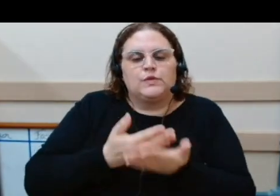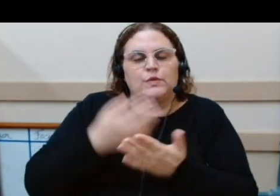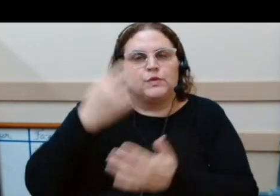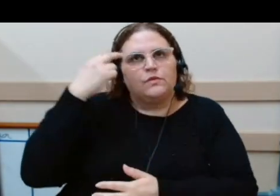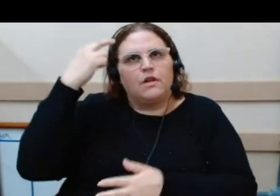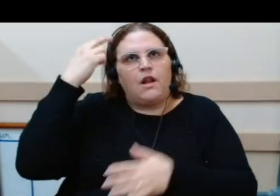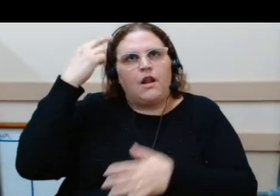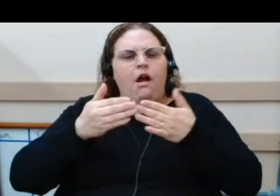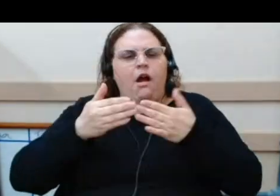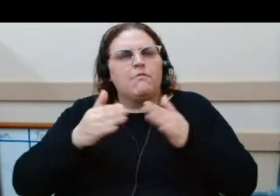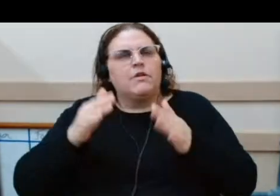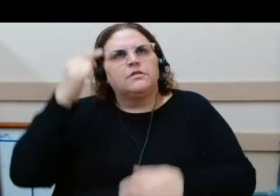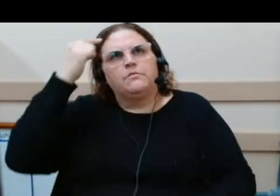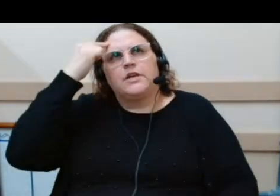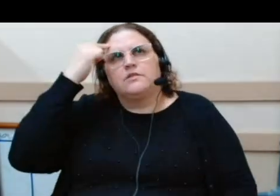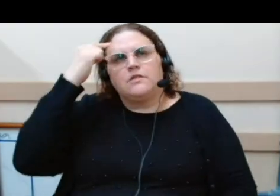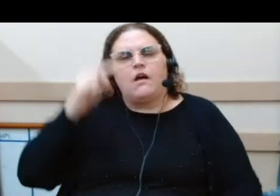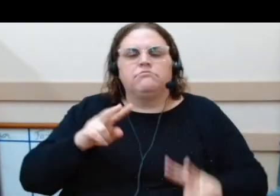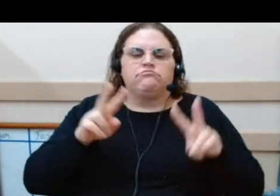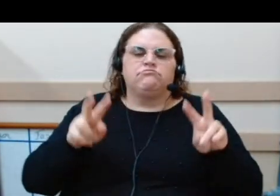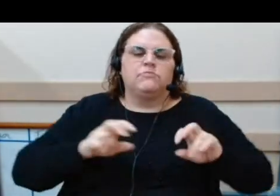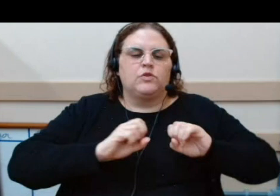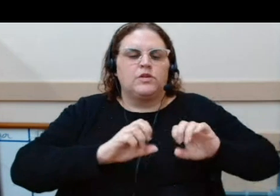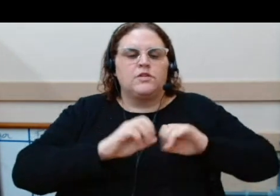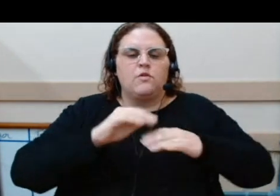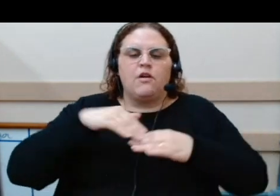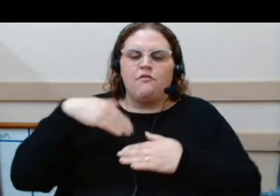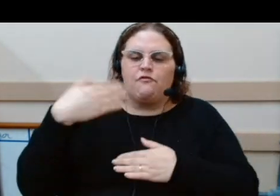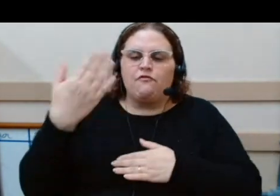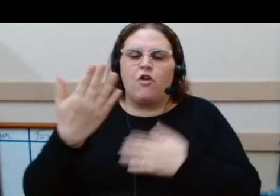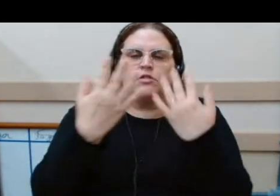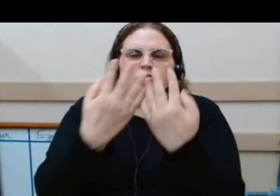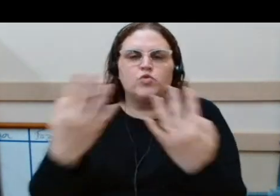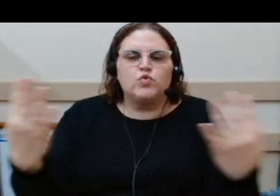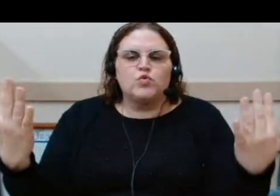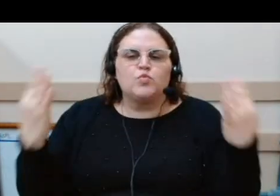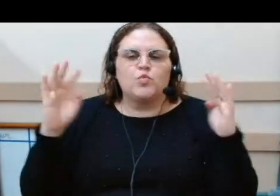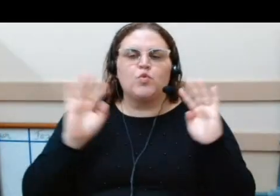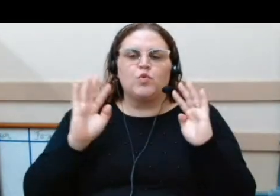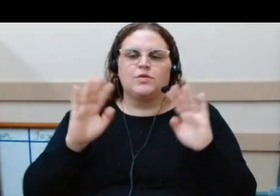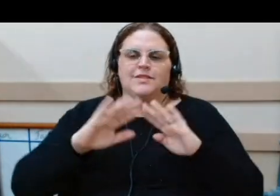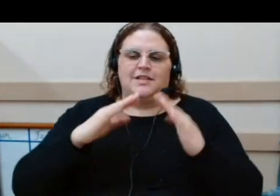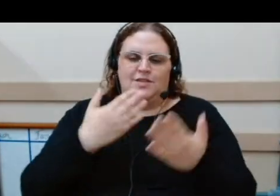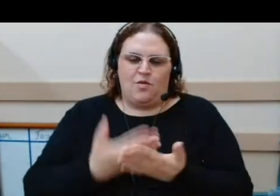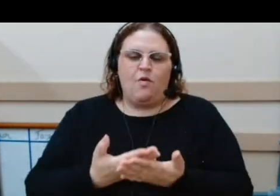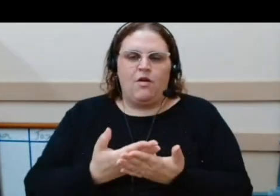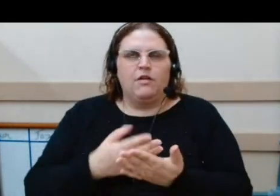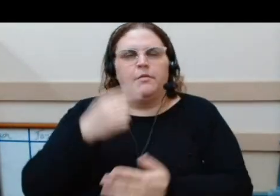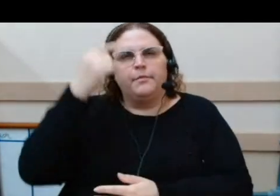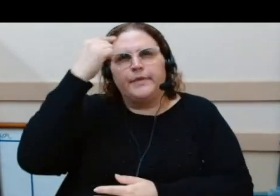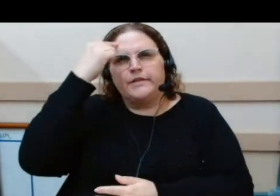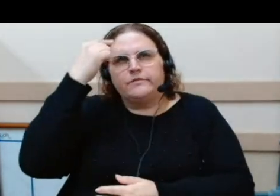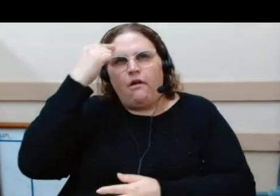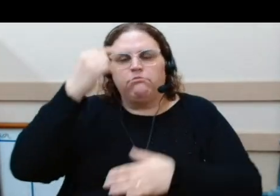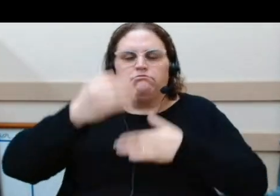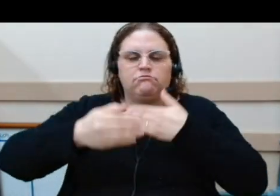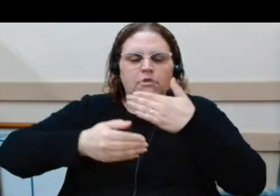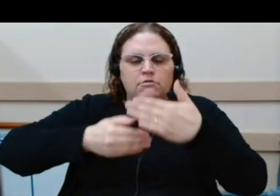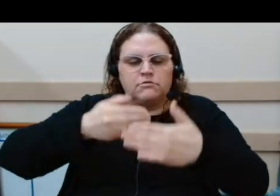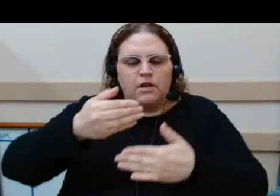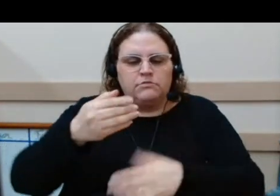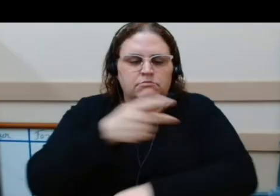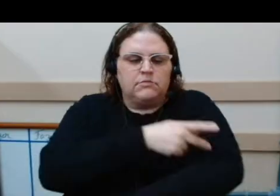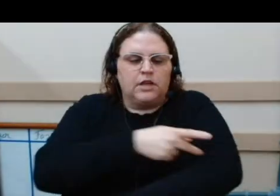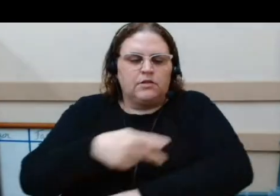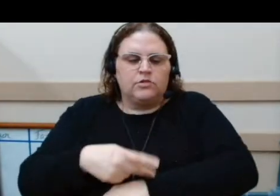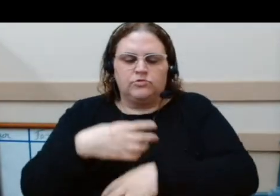pensar a educação para fora dos muros da escola né pensar os processos pedagógicos de uma maneira muito